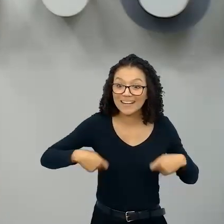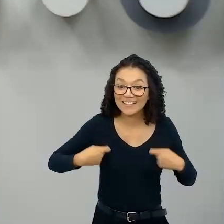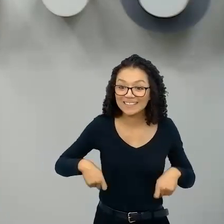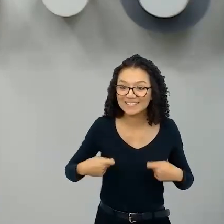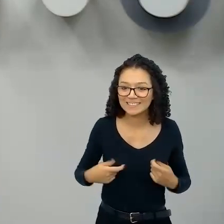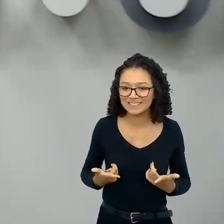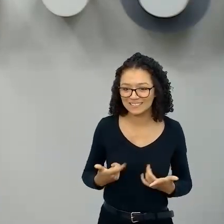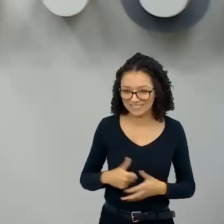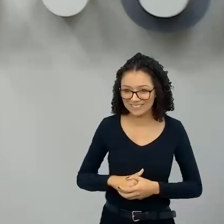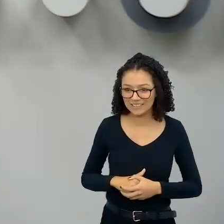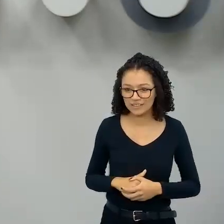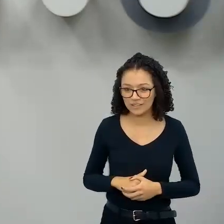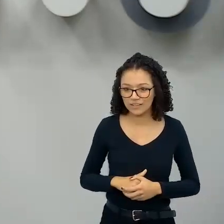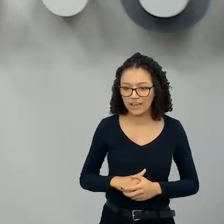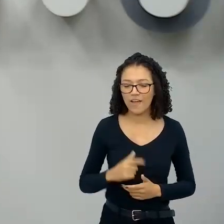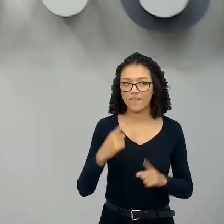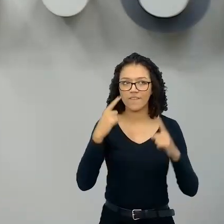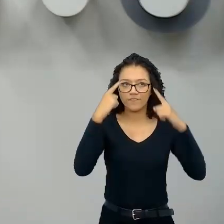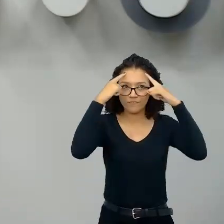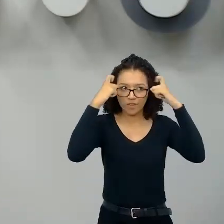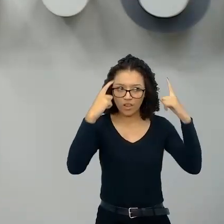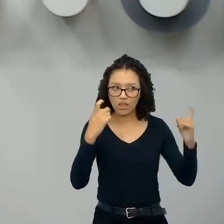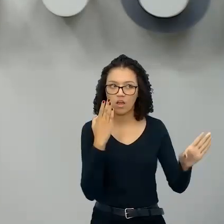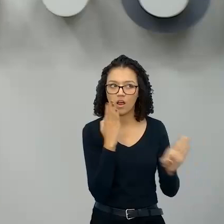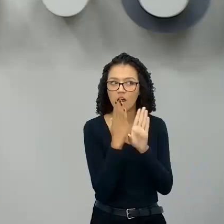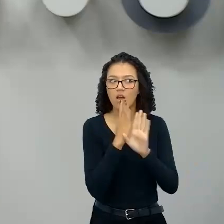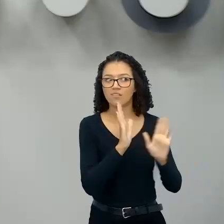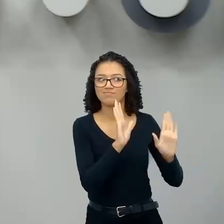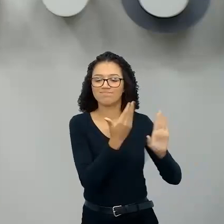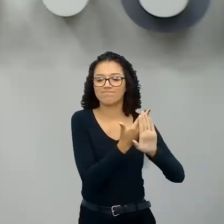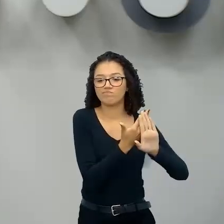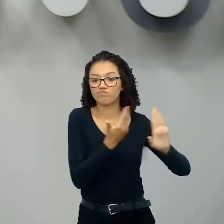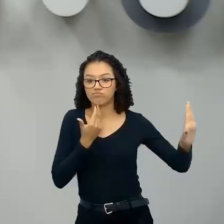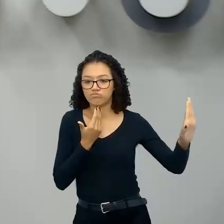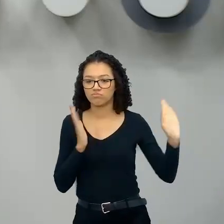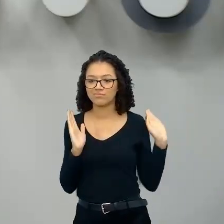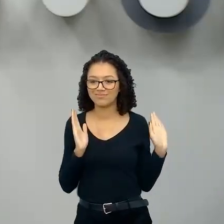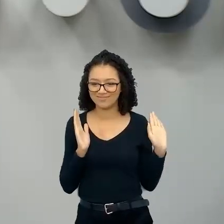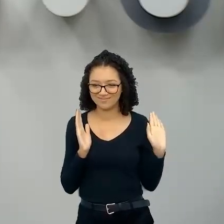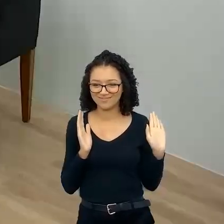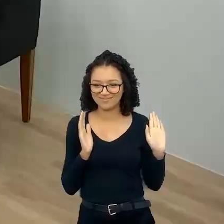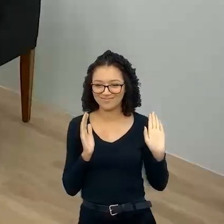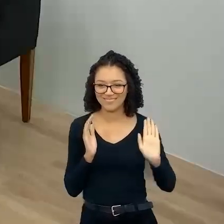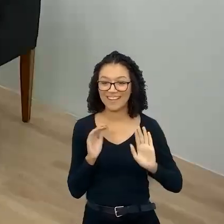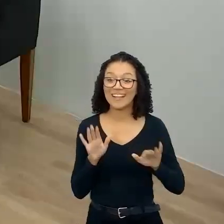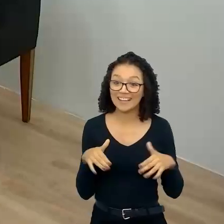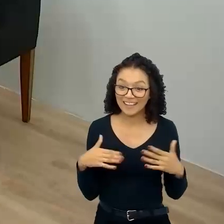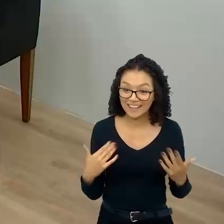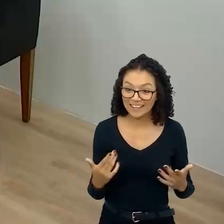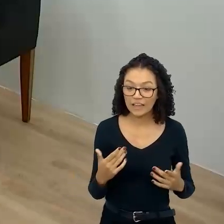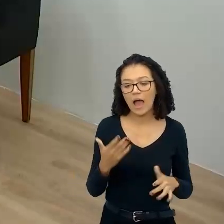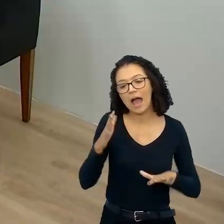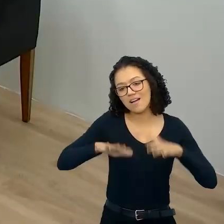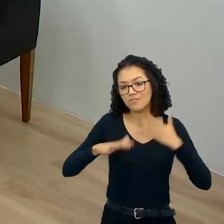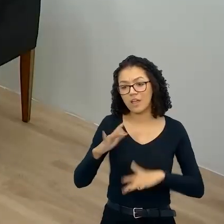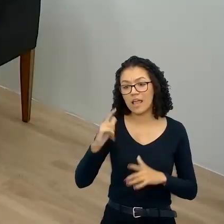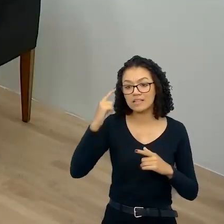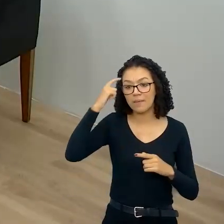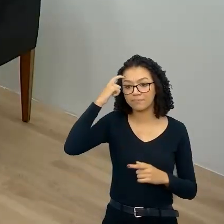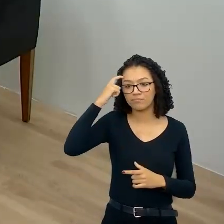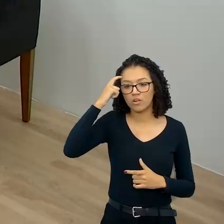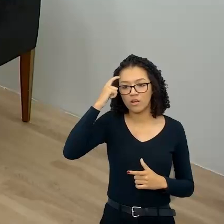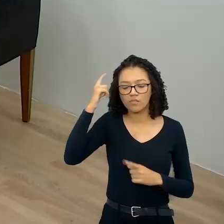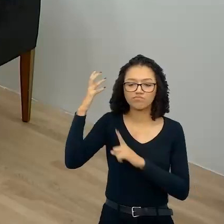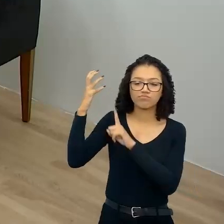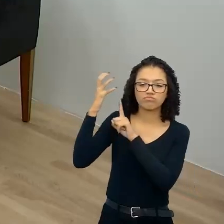de violência, pode partir desse princípio, né, de uma intenção psicológica,